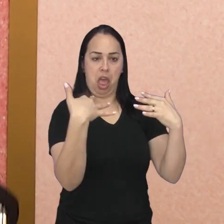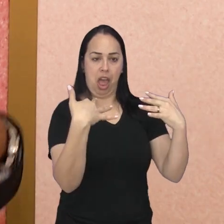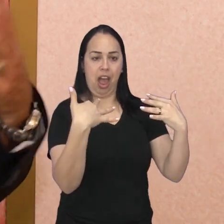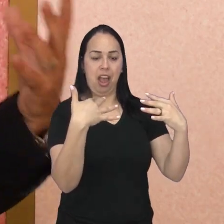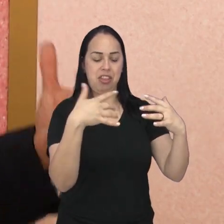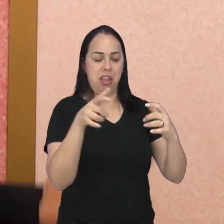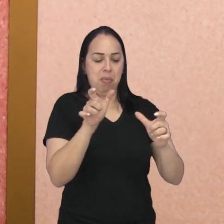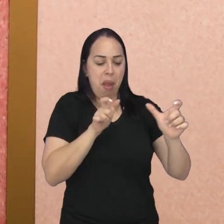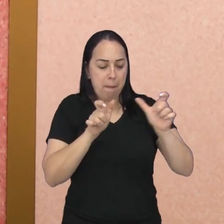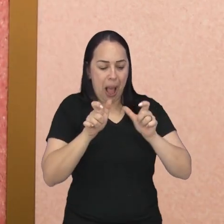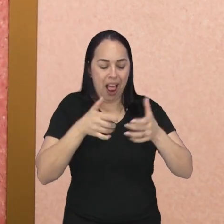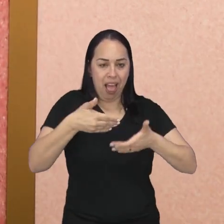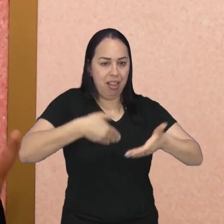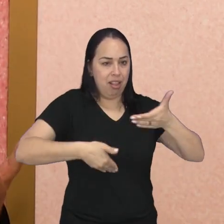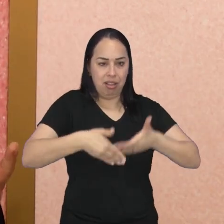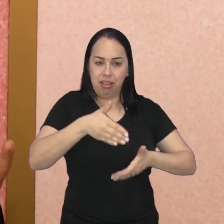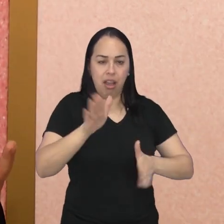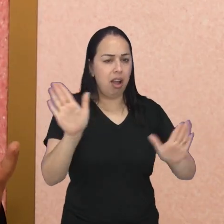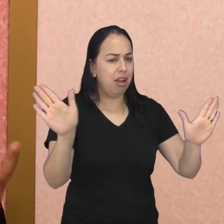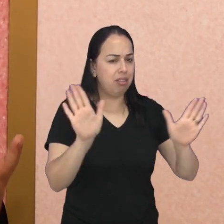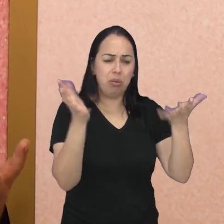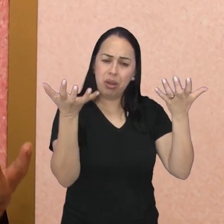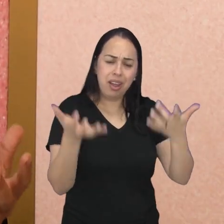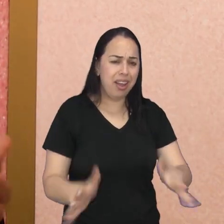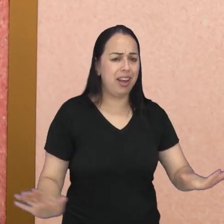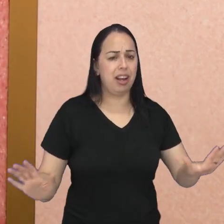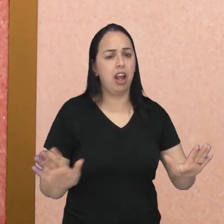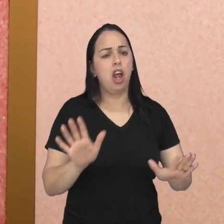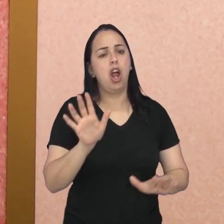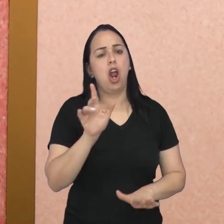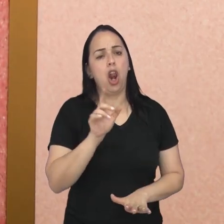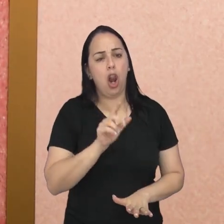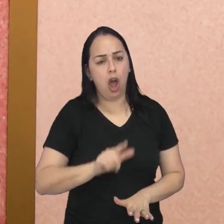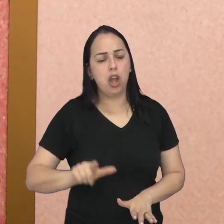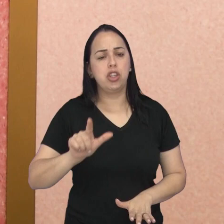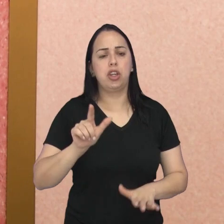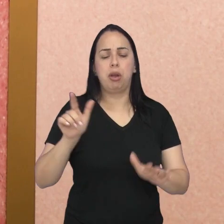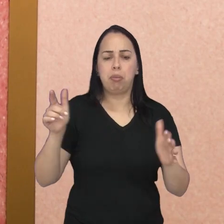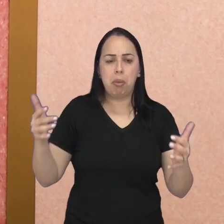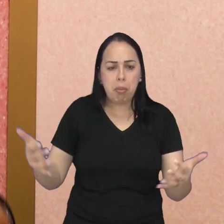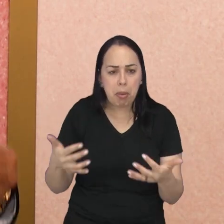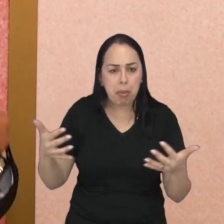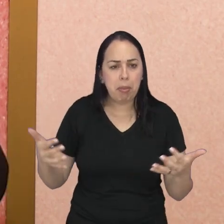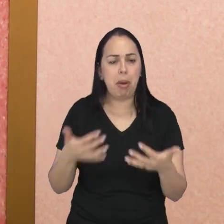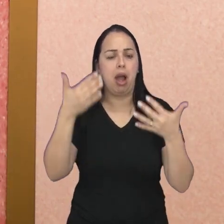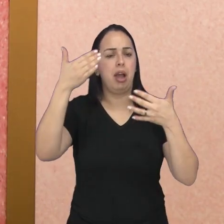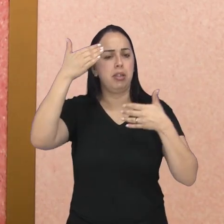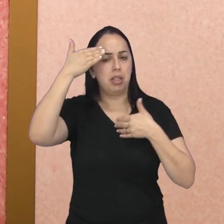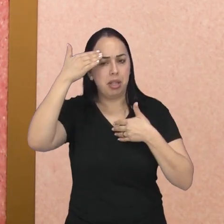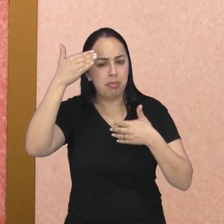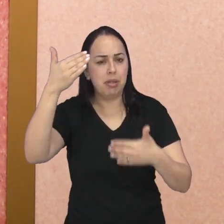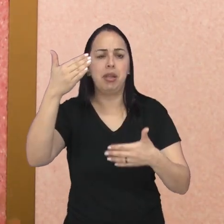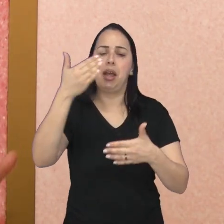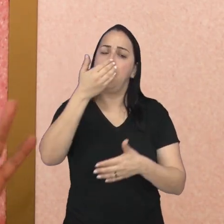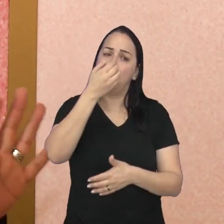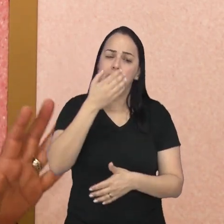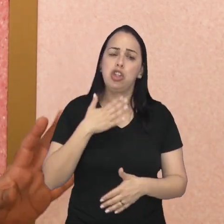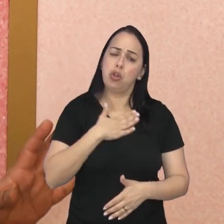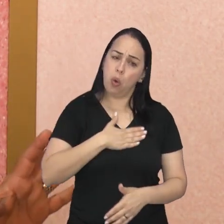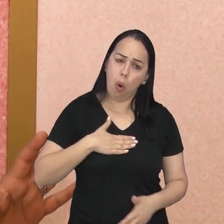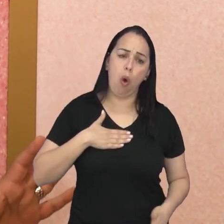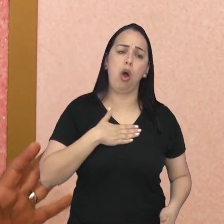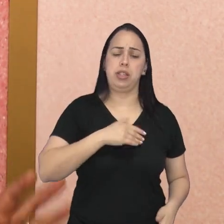reconhecido, de ser elogiado, não. É claro que uma palavra de incentivo, uma gratidão é